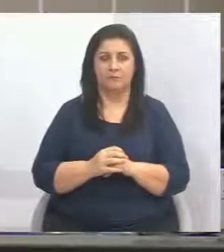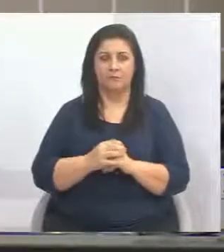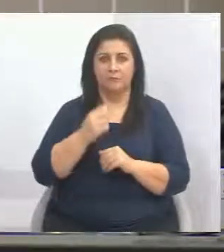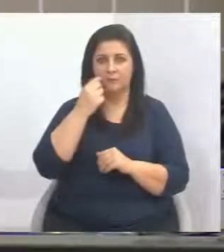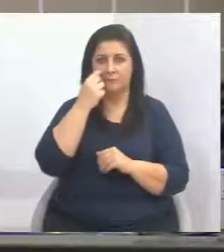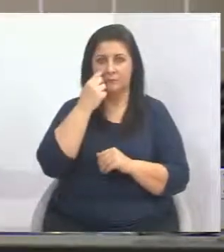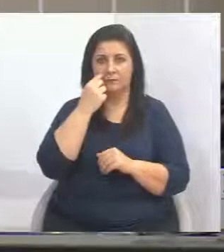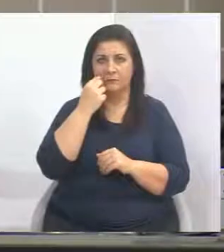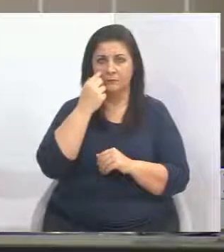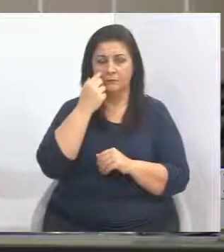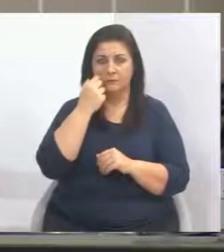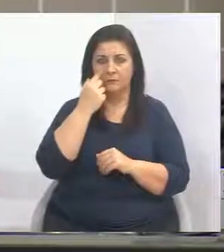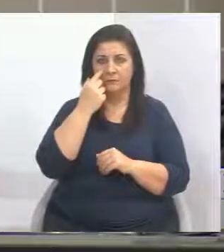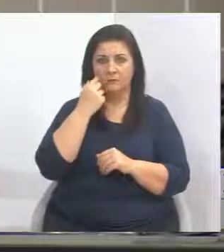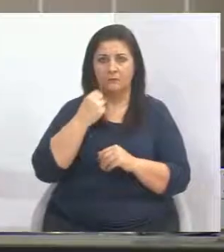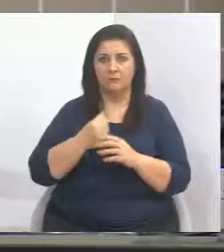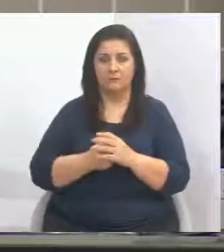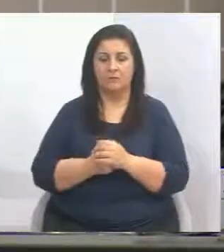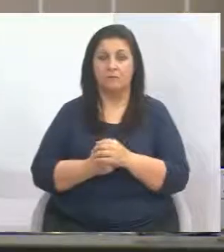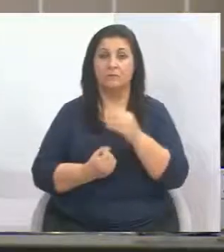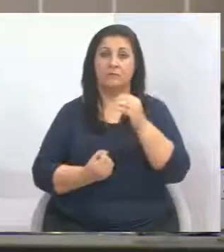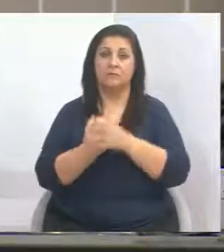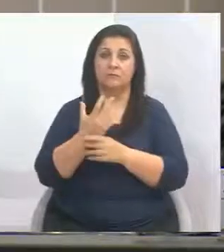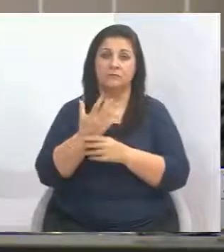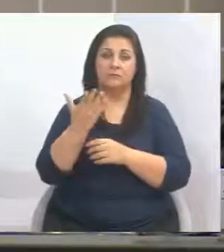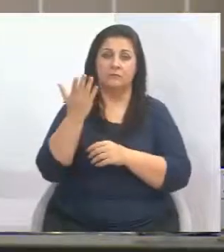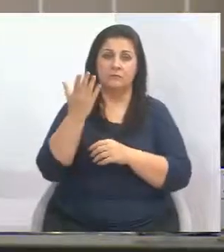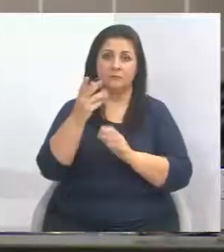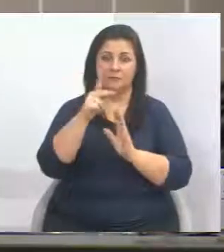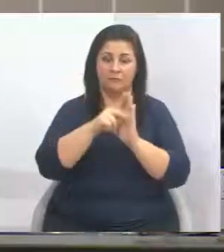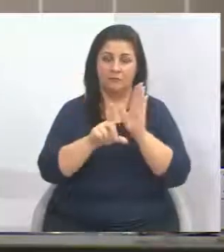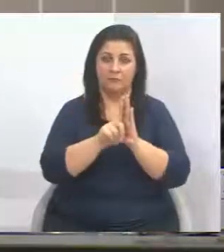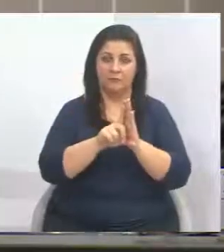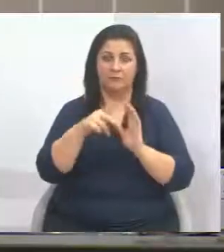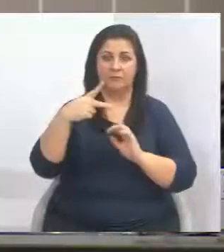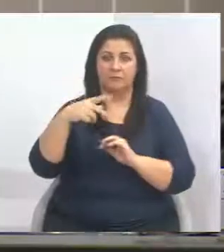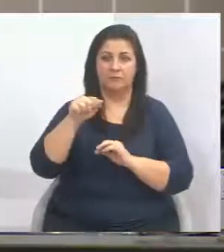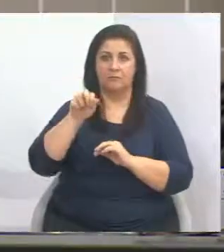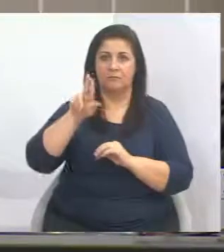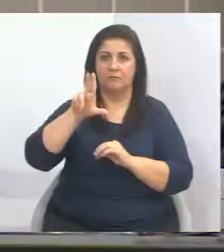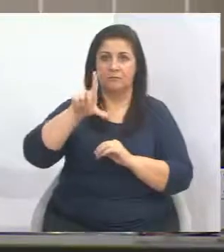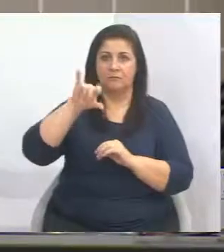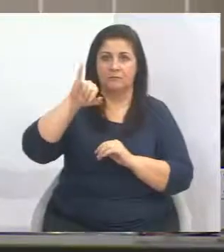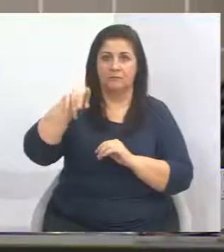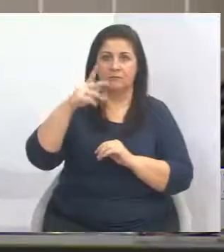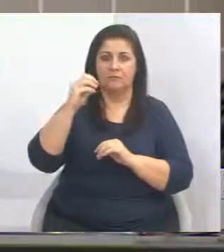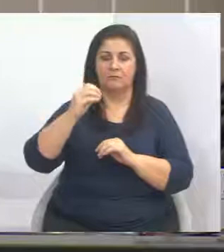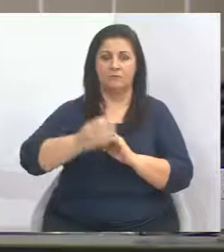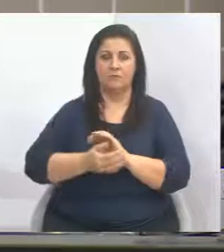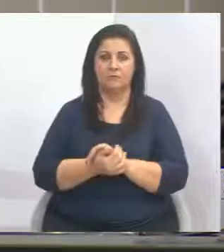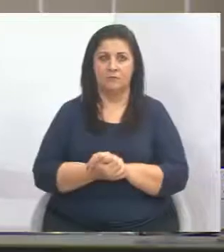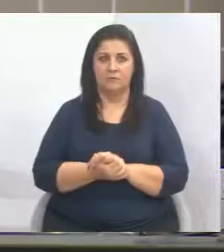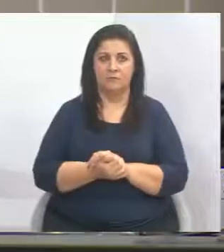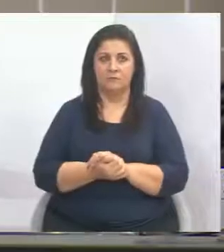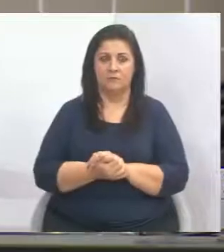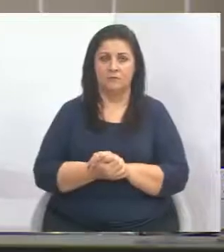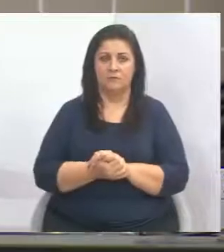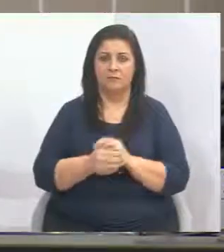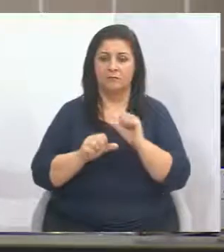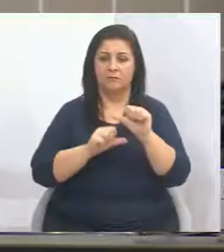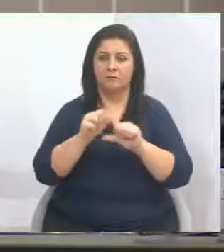projeto vetado, Vereador Paulinho dos Condutores. Assunto: veto total do autógrafo da Lei número